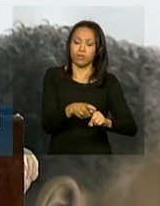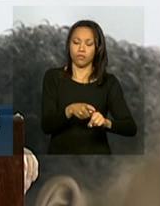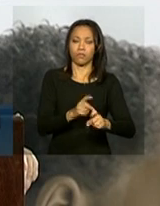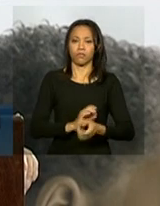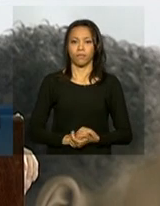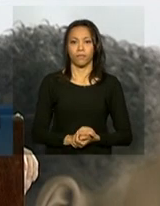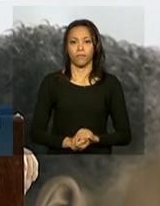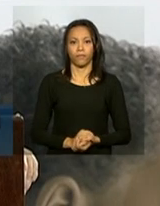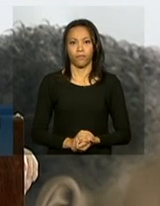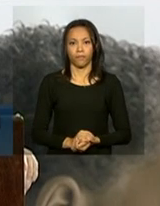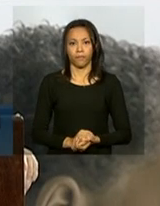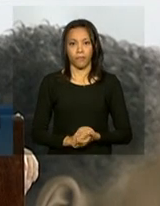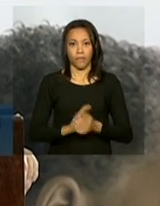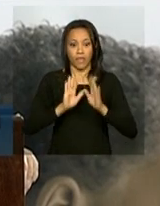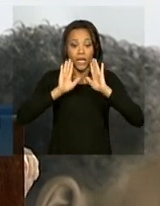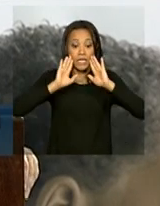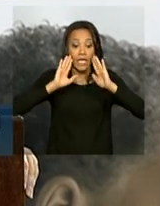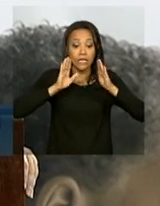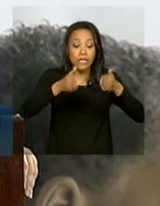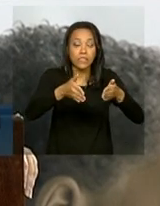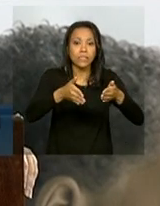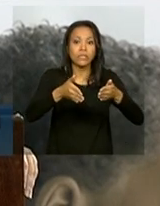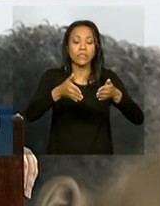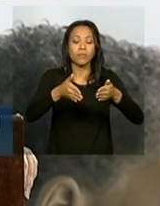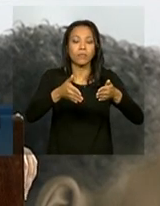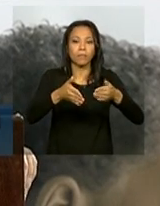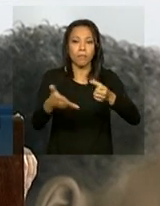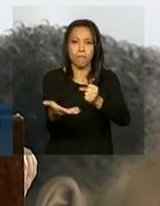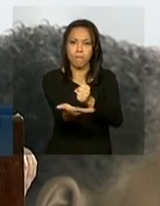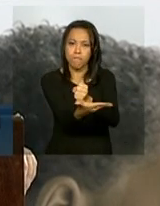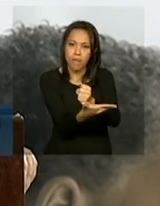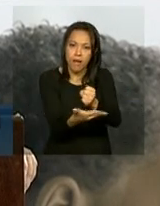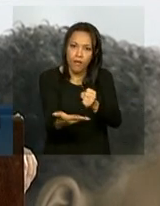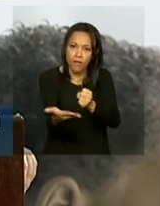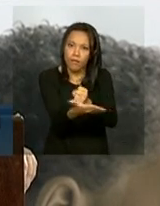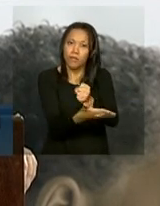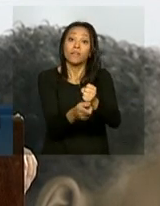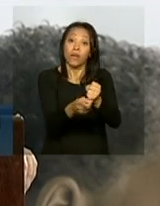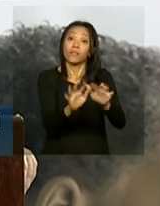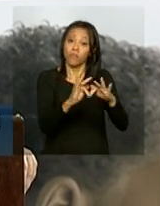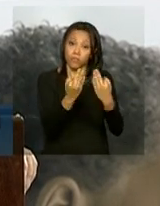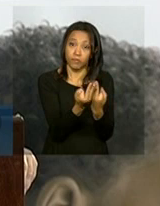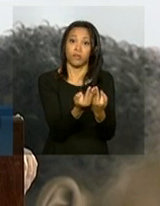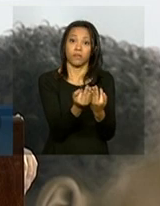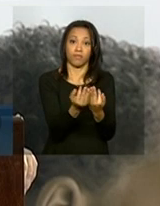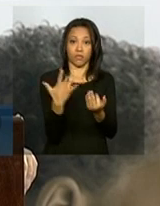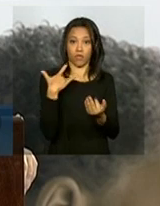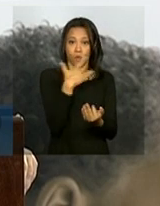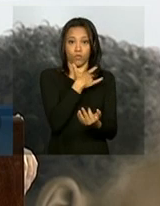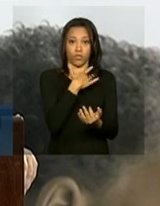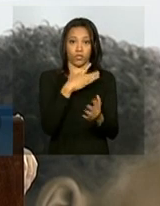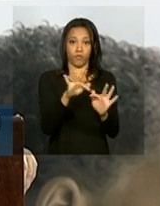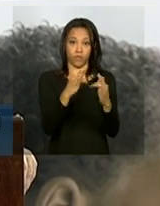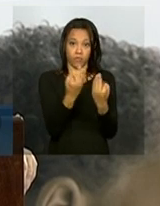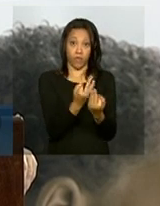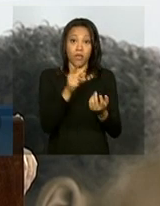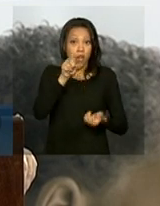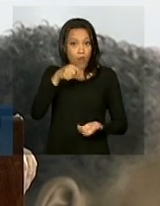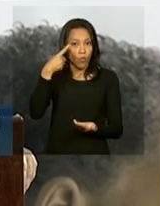do médico da atenção básica, do médico da saúde da família. E